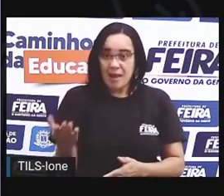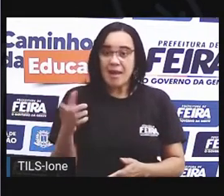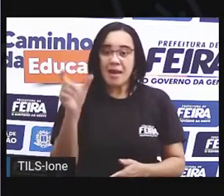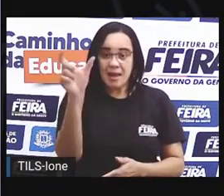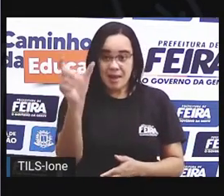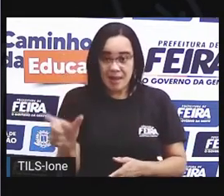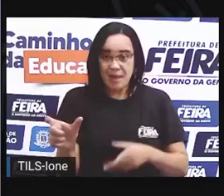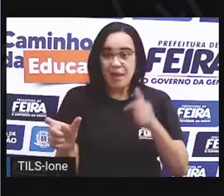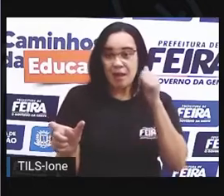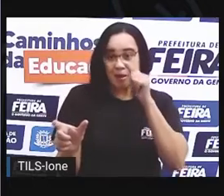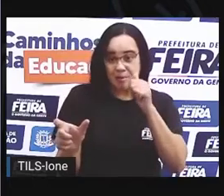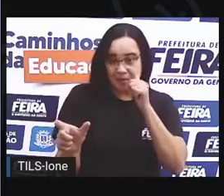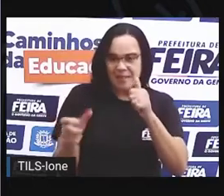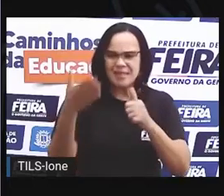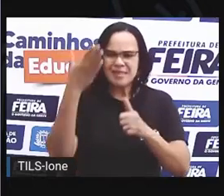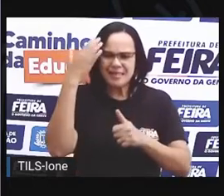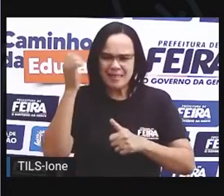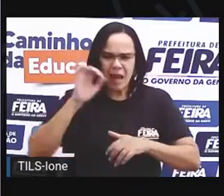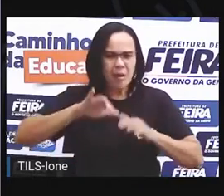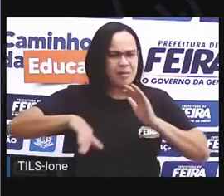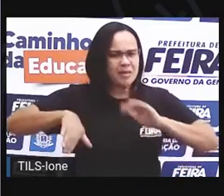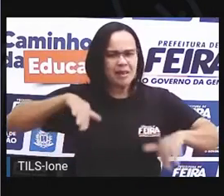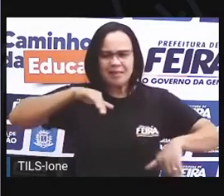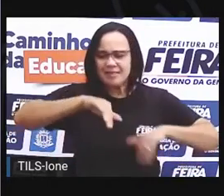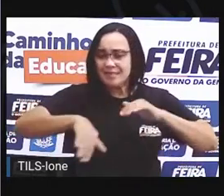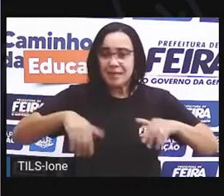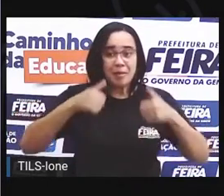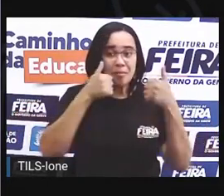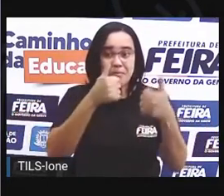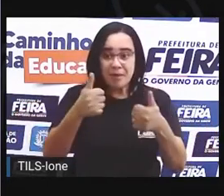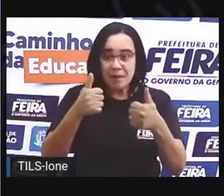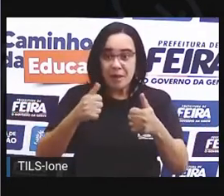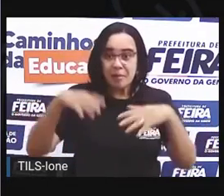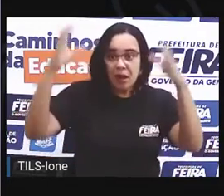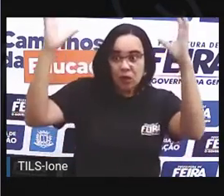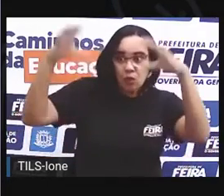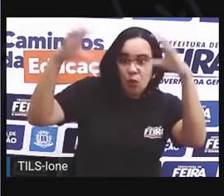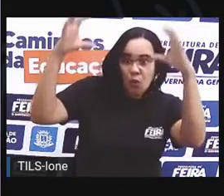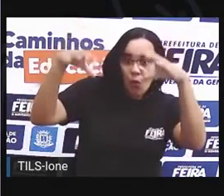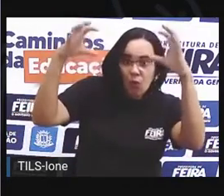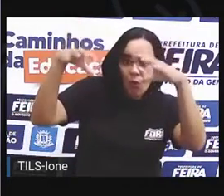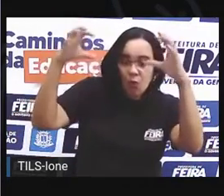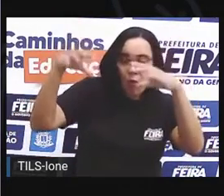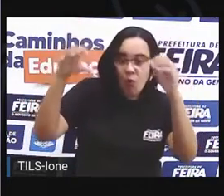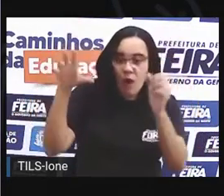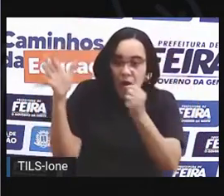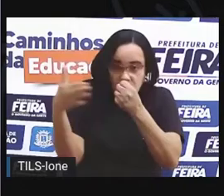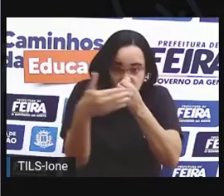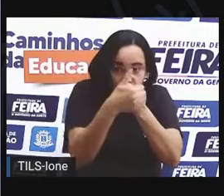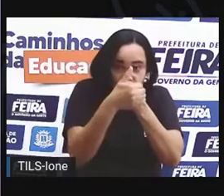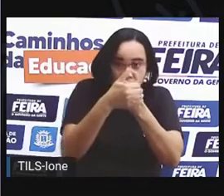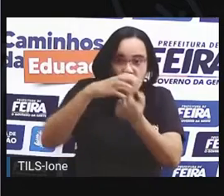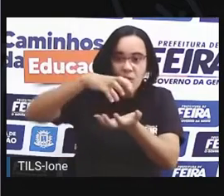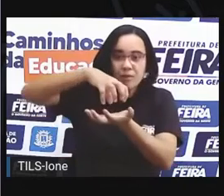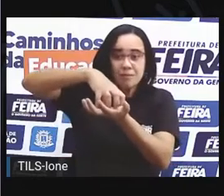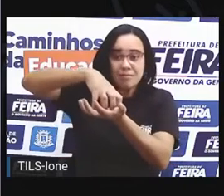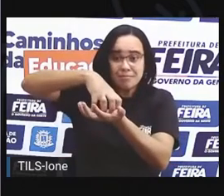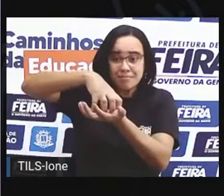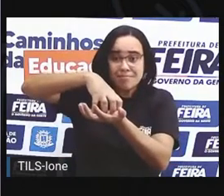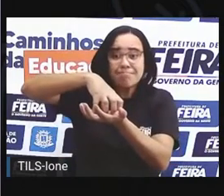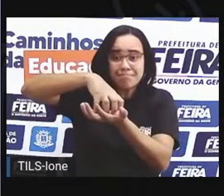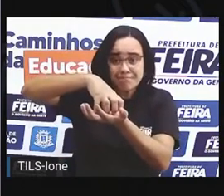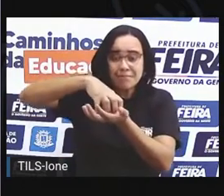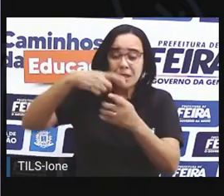bem. Só que quando começava a chover, a Bartira se escondia lá na sua oca. Ela tinha medo